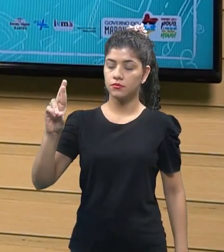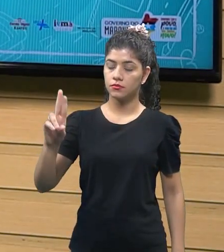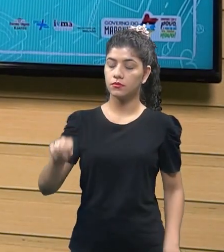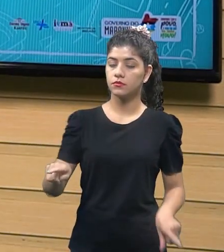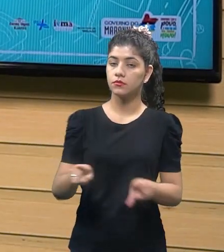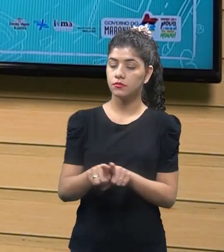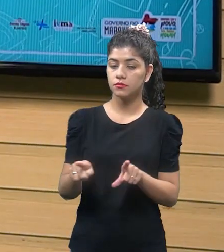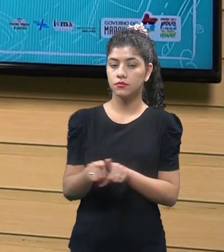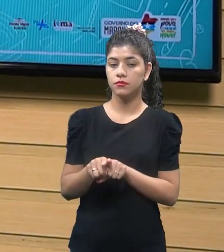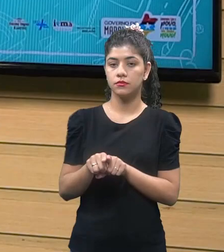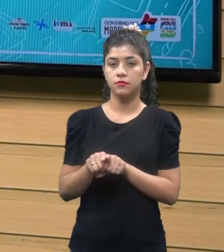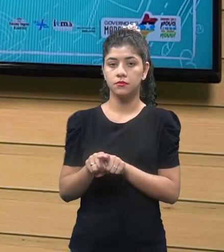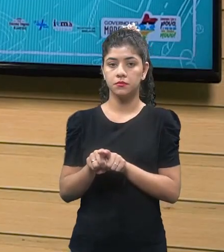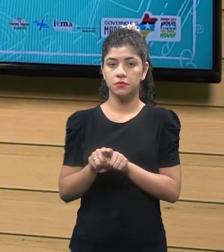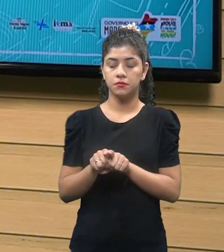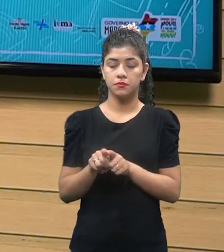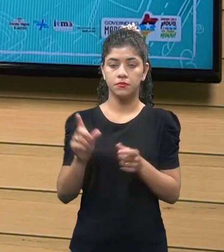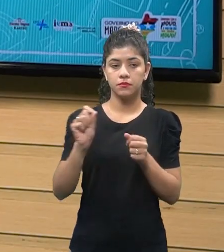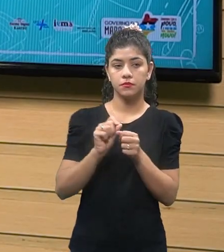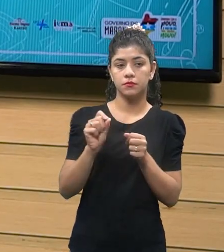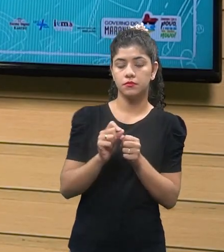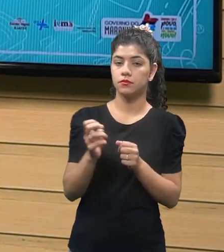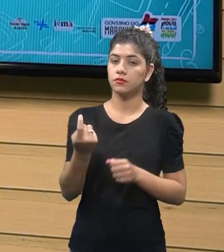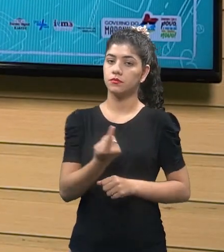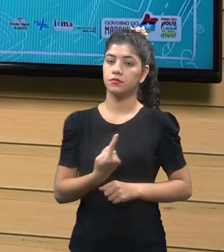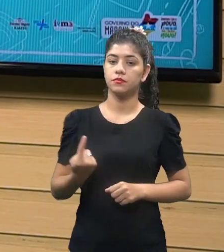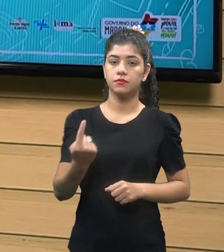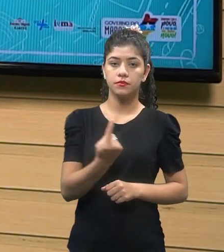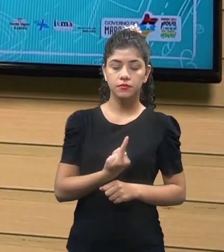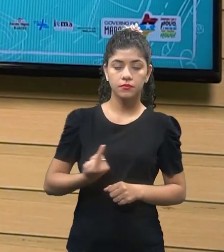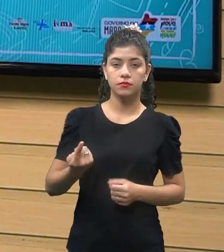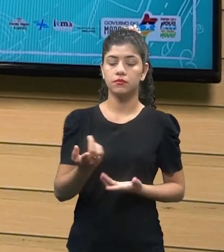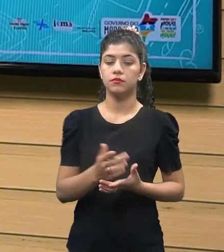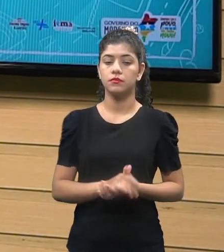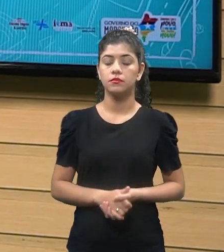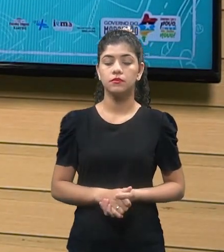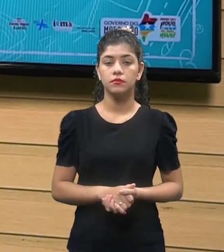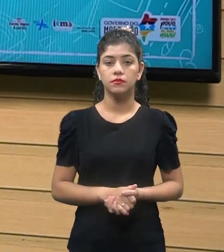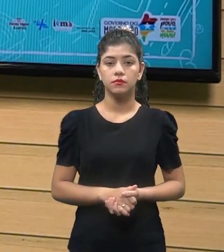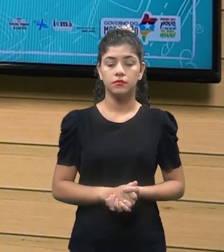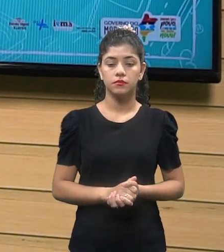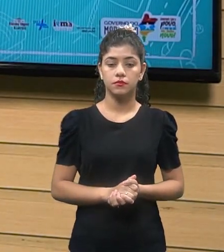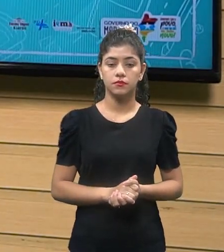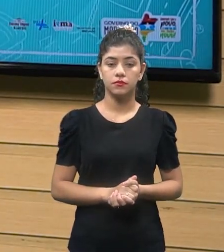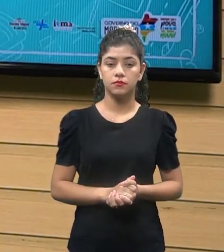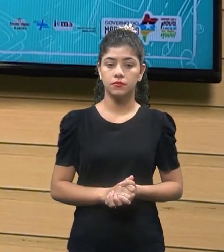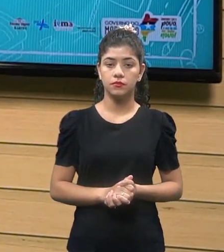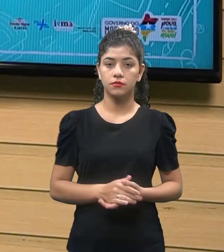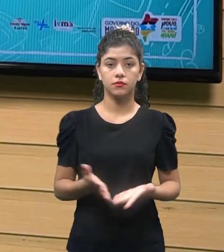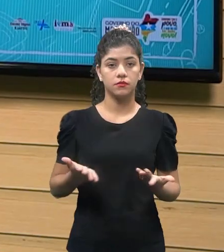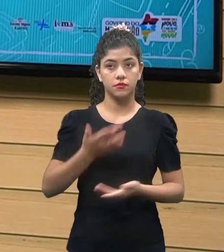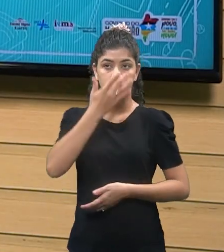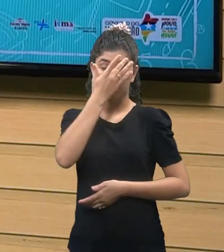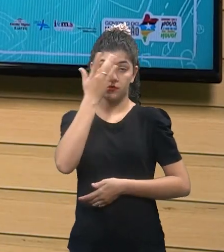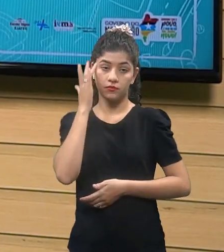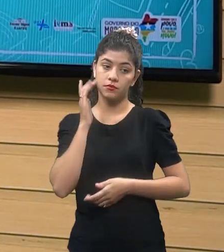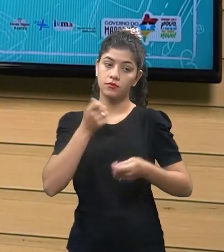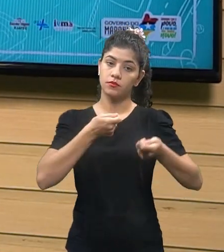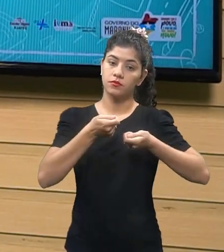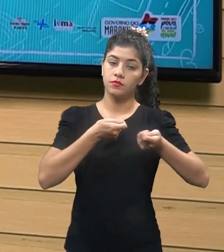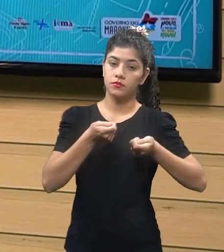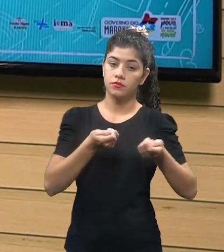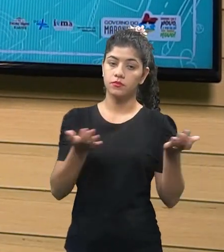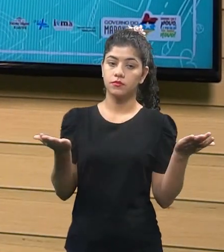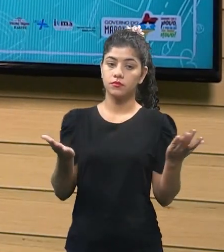autônoma. Caso ele fosse um dispositivo que fosse operado por um humano, tá? A gente classificou